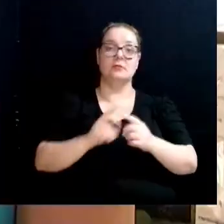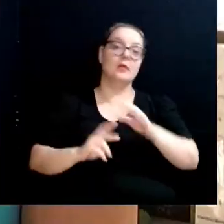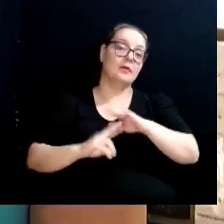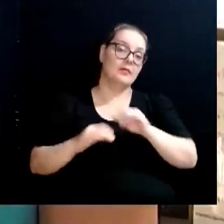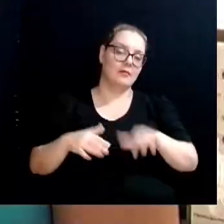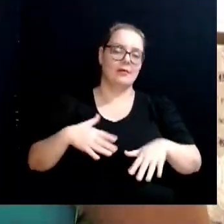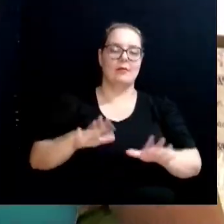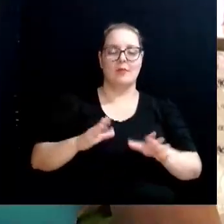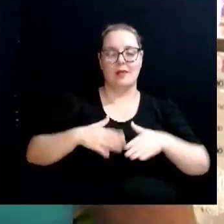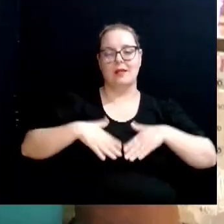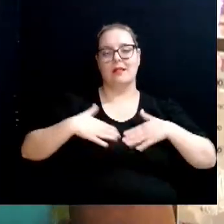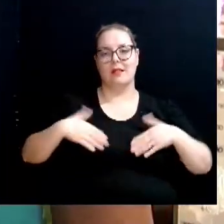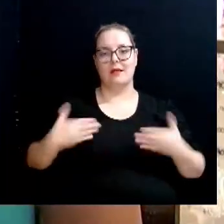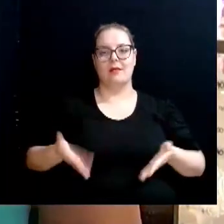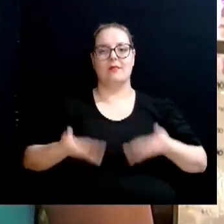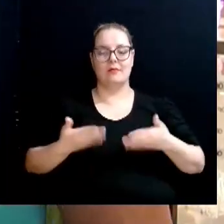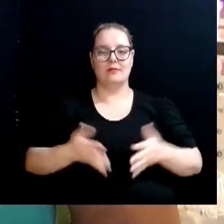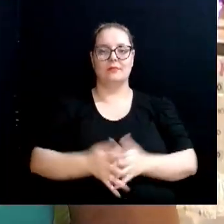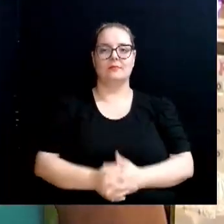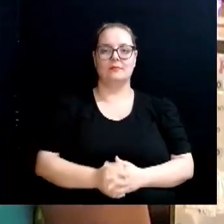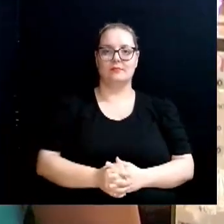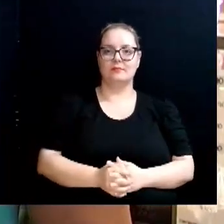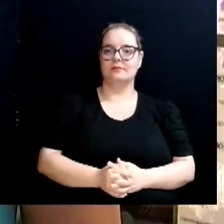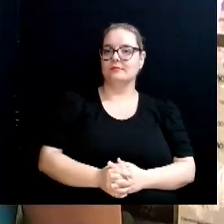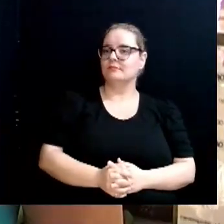descontraída. Eu acho que é uma coisa muito mais